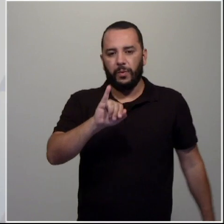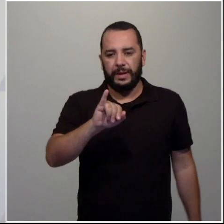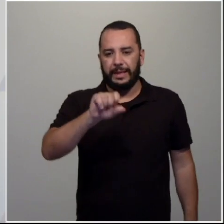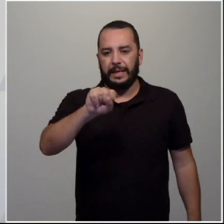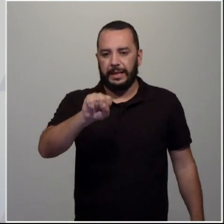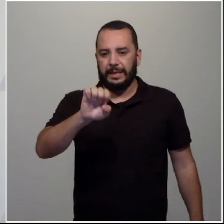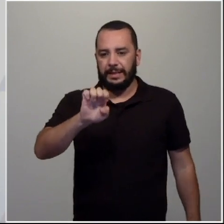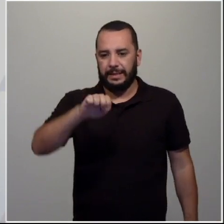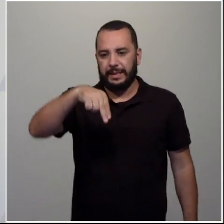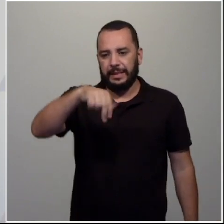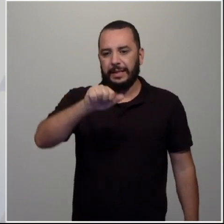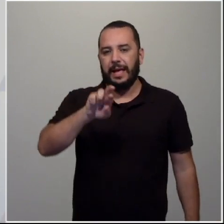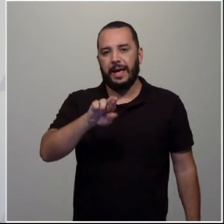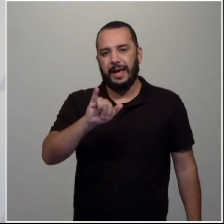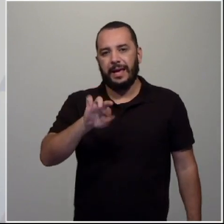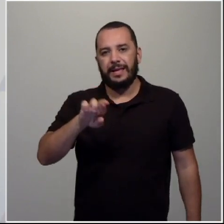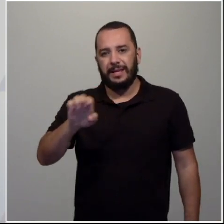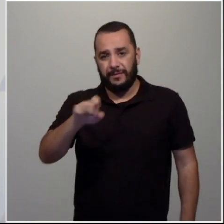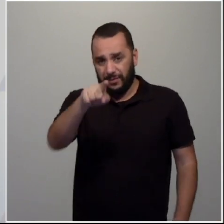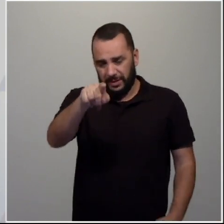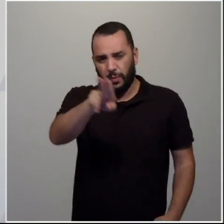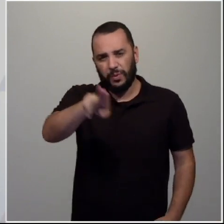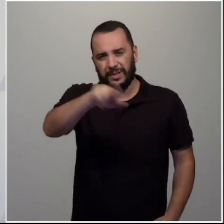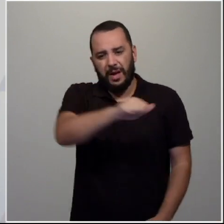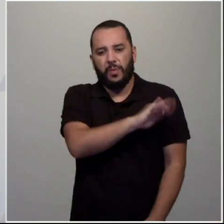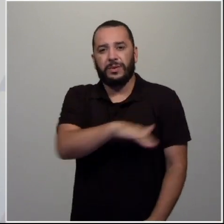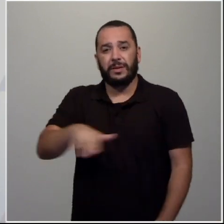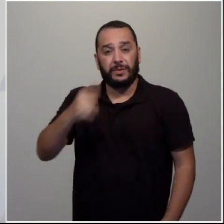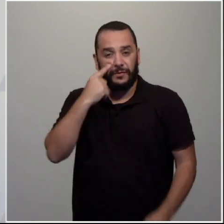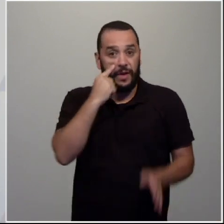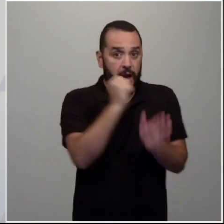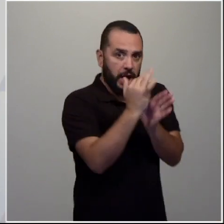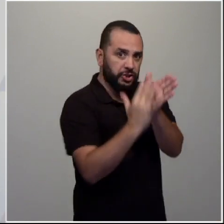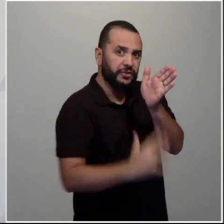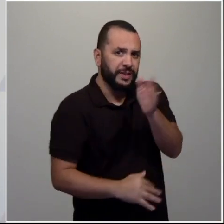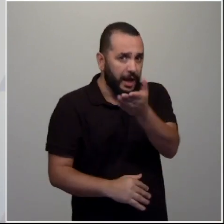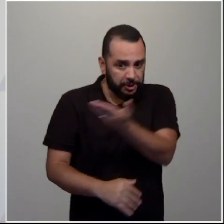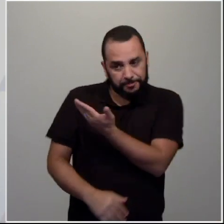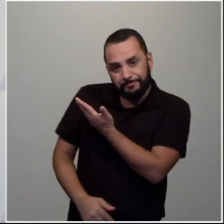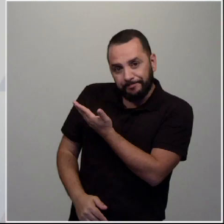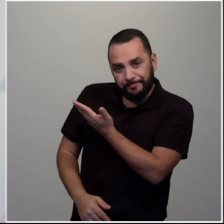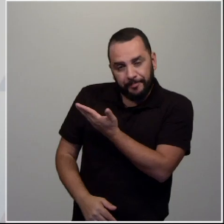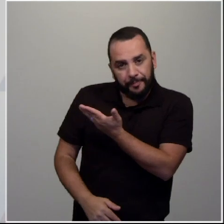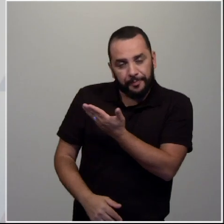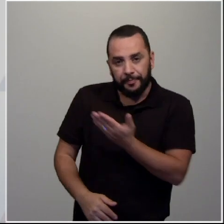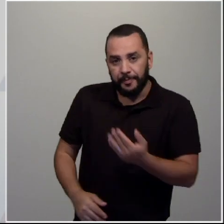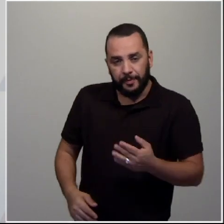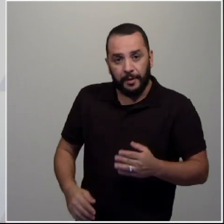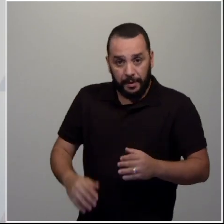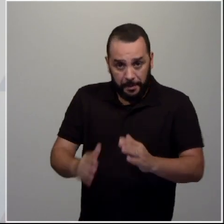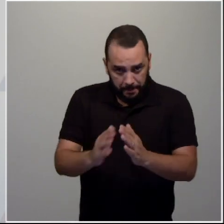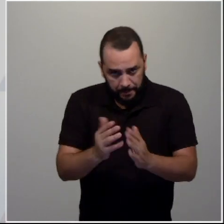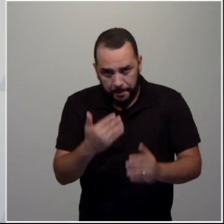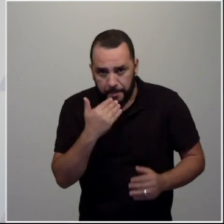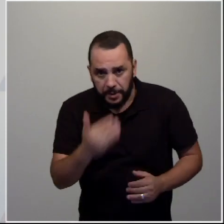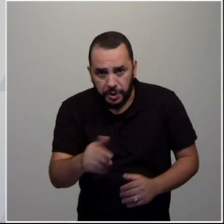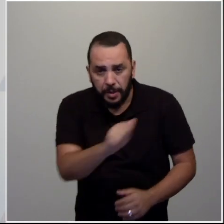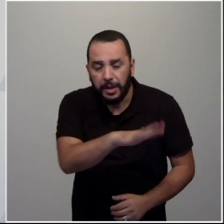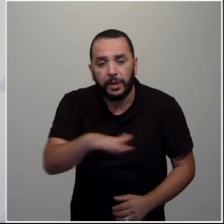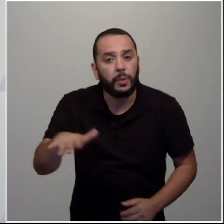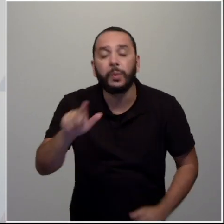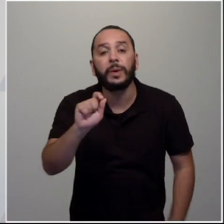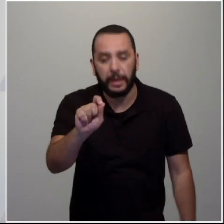das possibilidades de atividade que é pedir para os alunos e apresentará